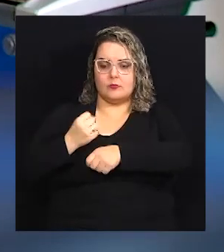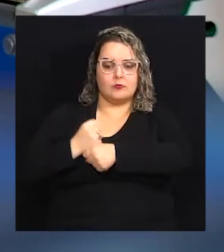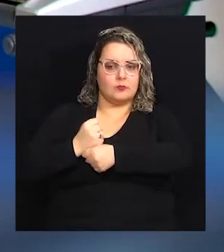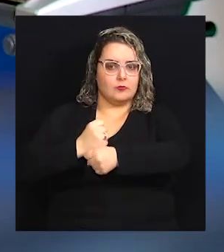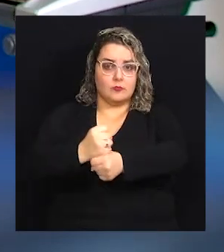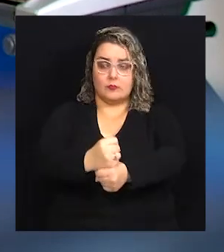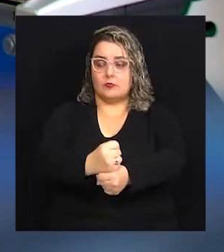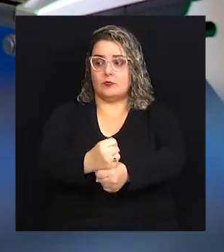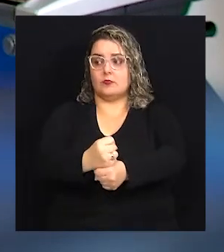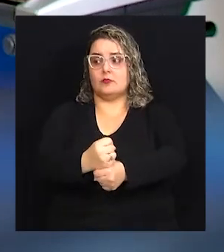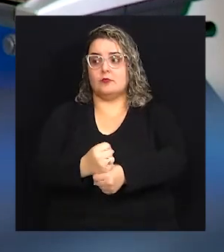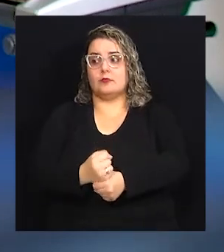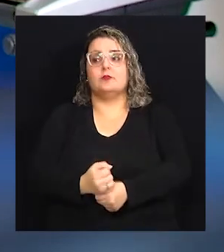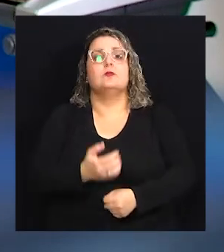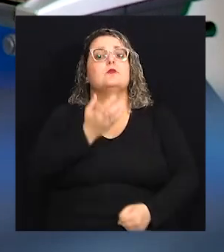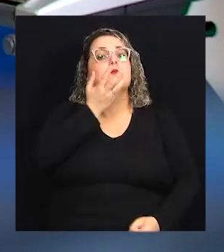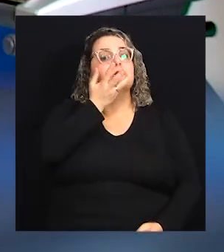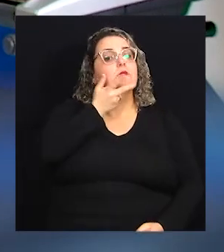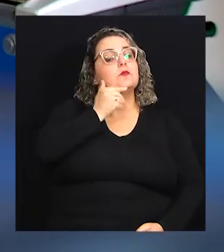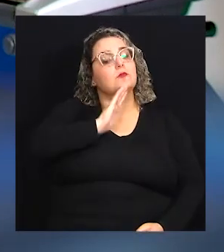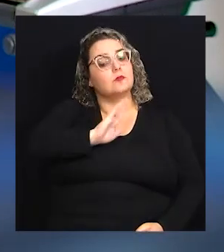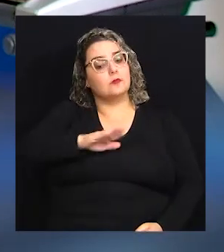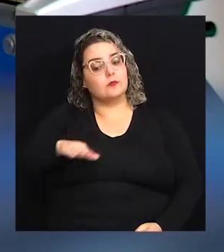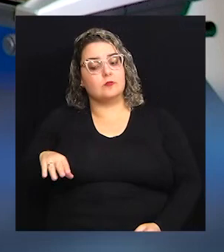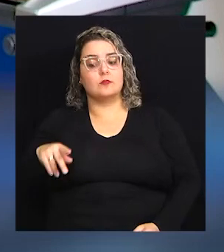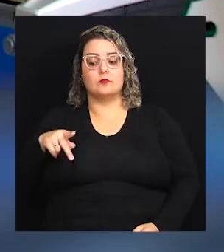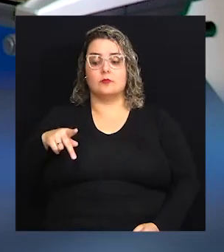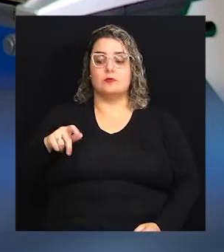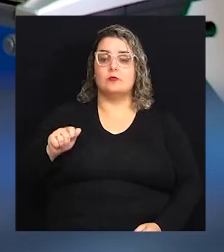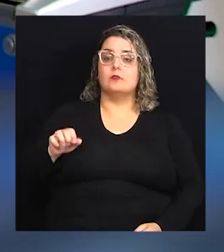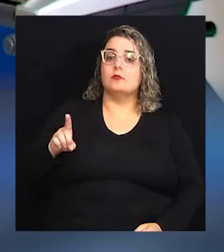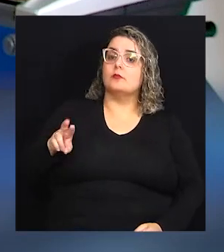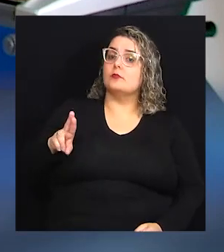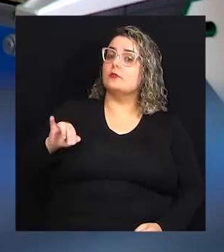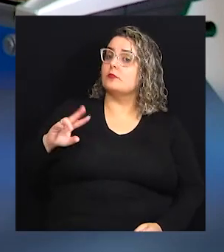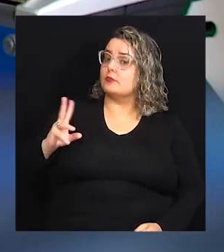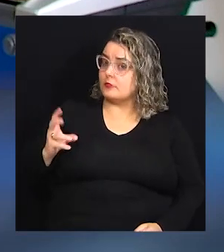Ela fazia a nossa ponte entre a criança e o padrinho.